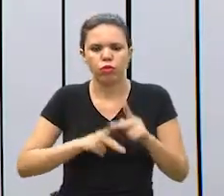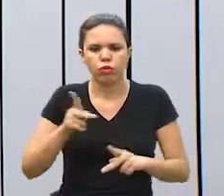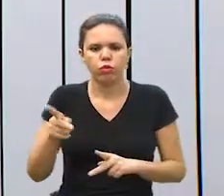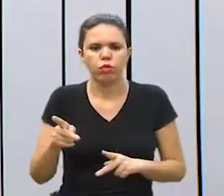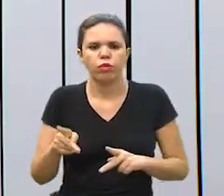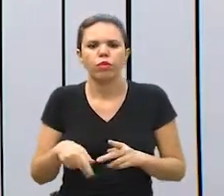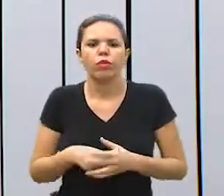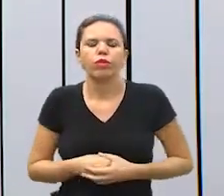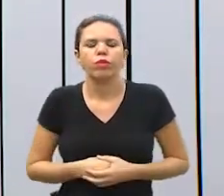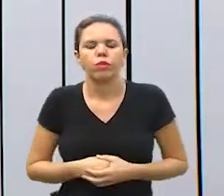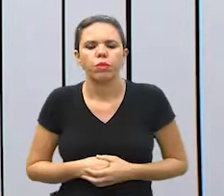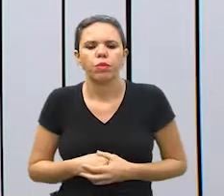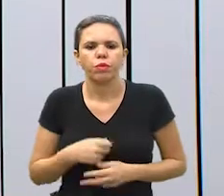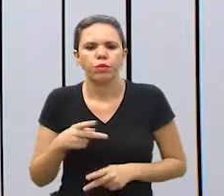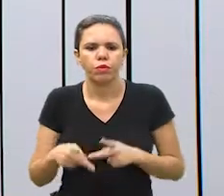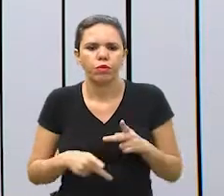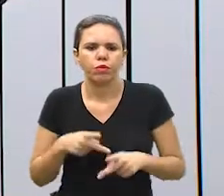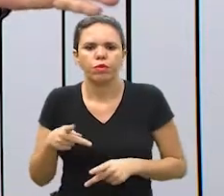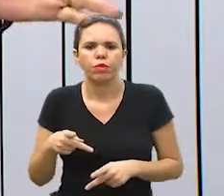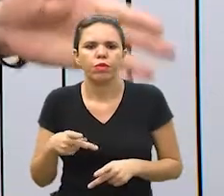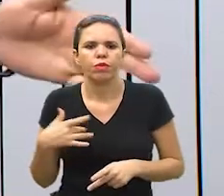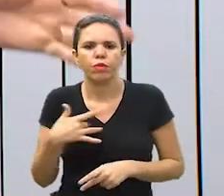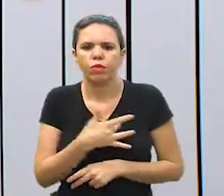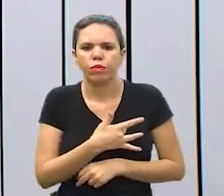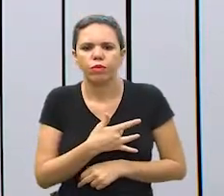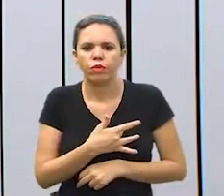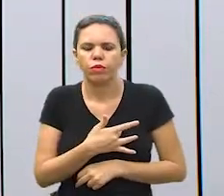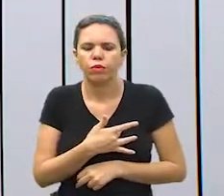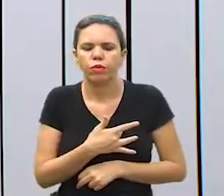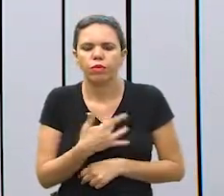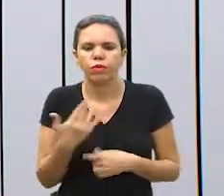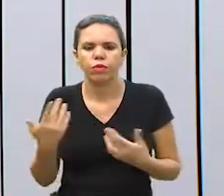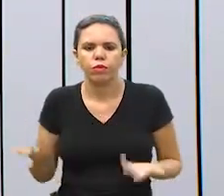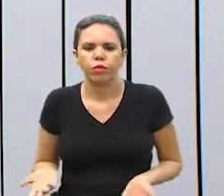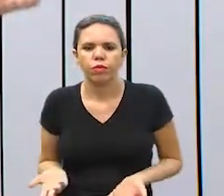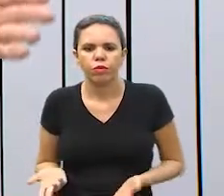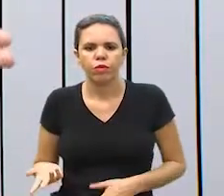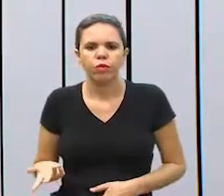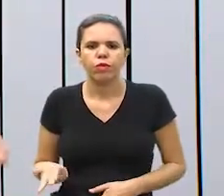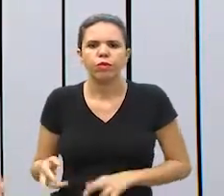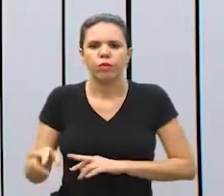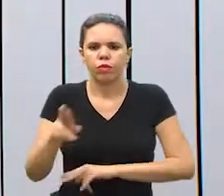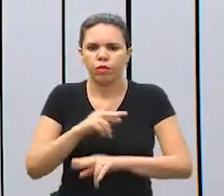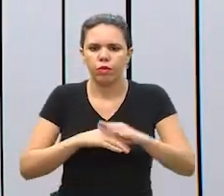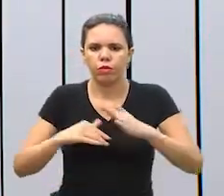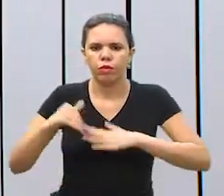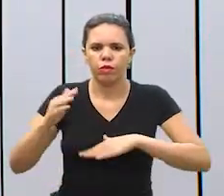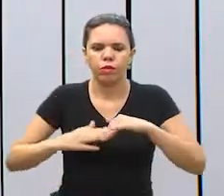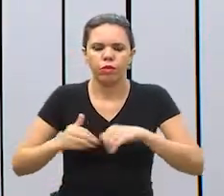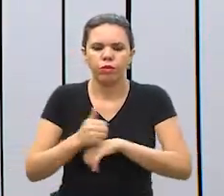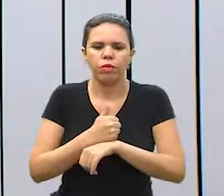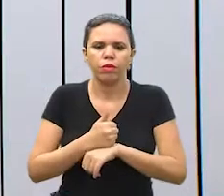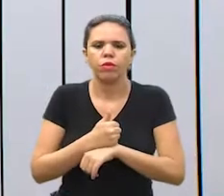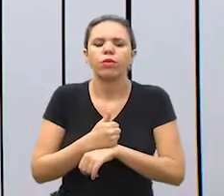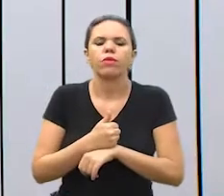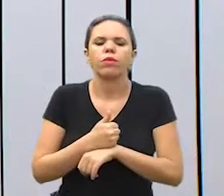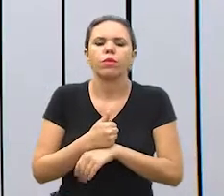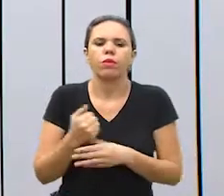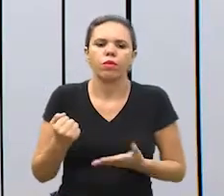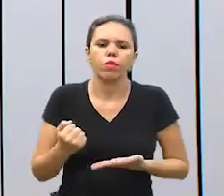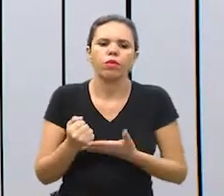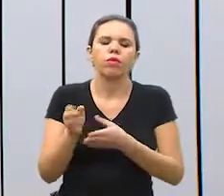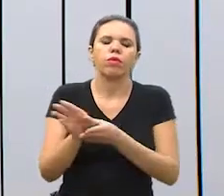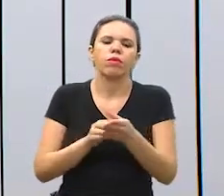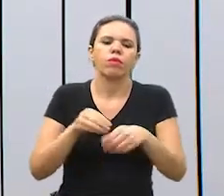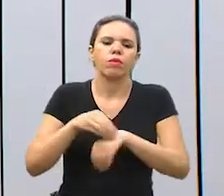com o pessoal da área da saúde, enfim, diversos profissionais para dar um direcionamento